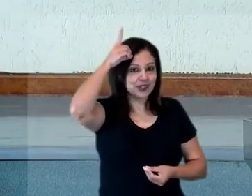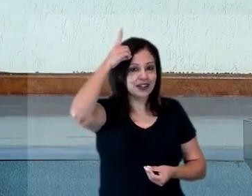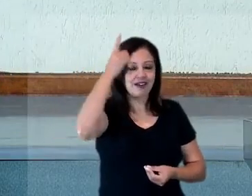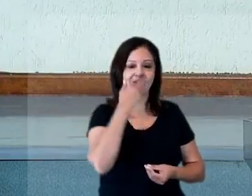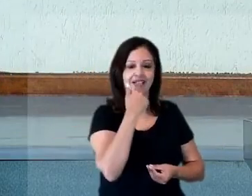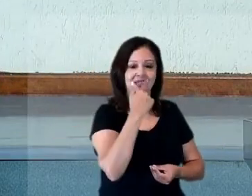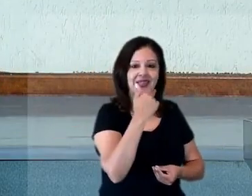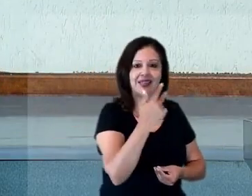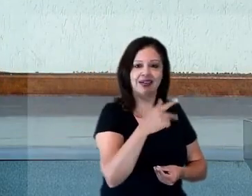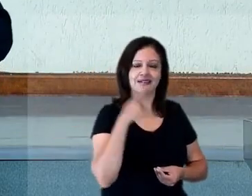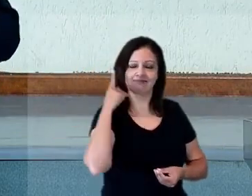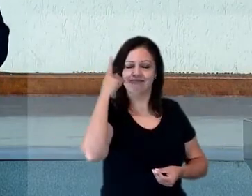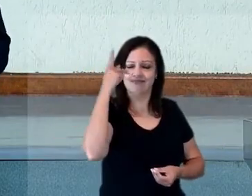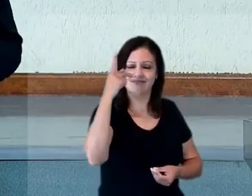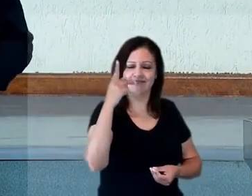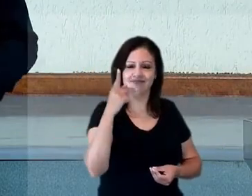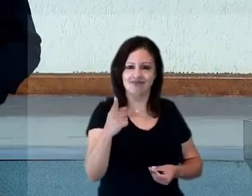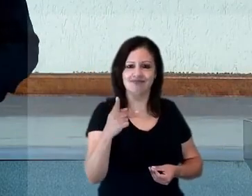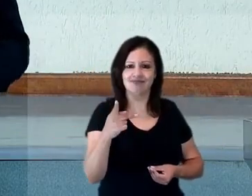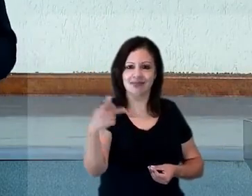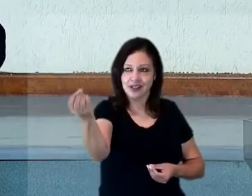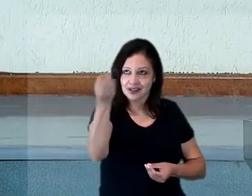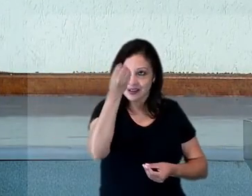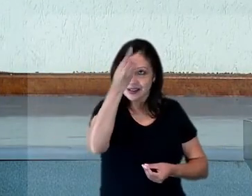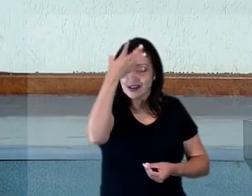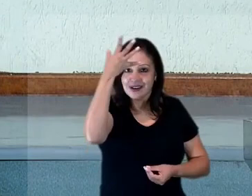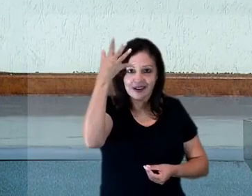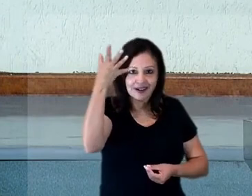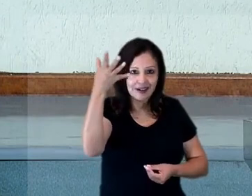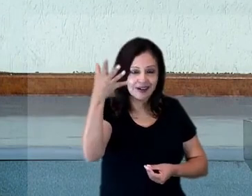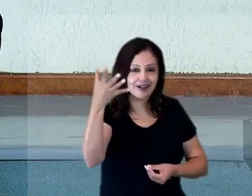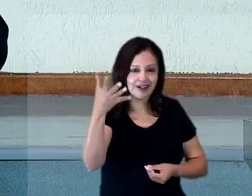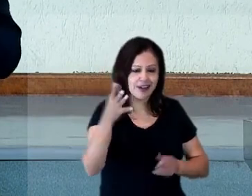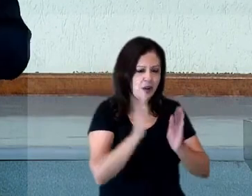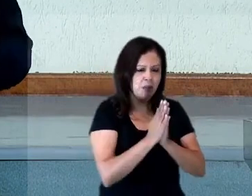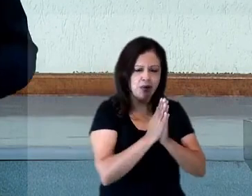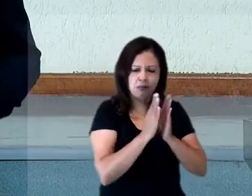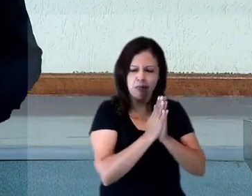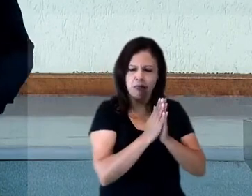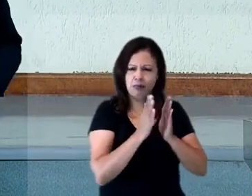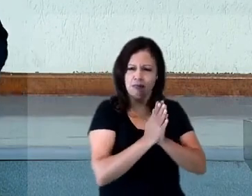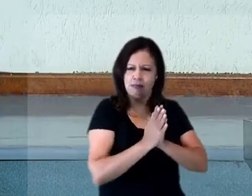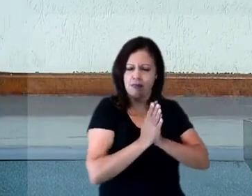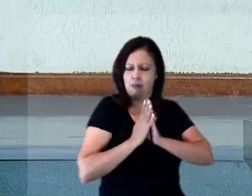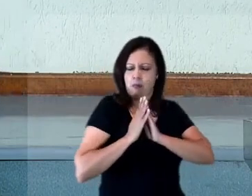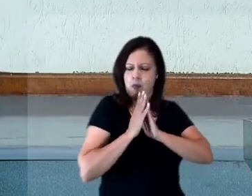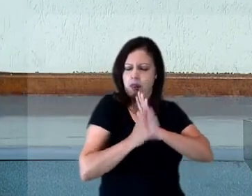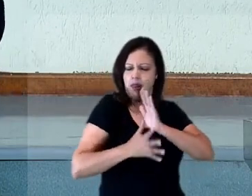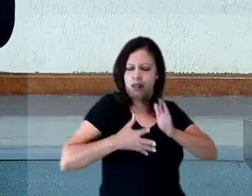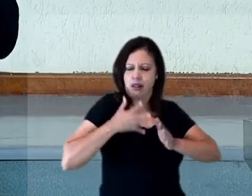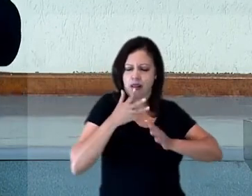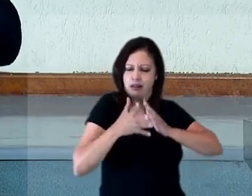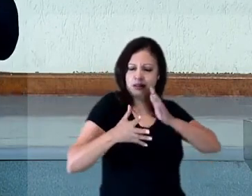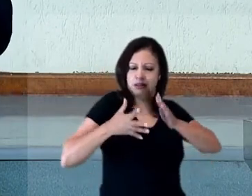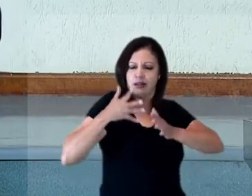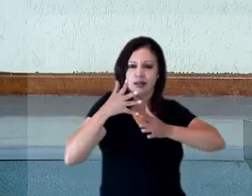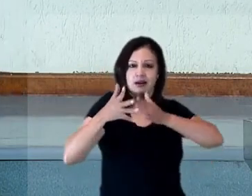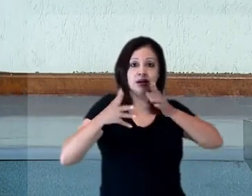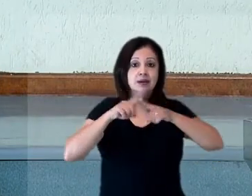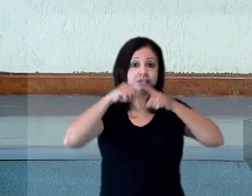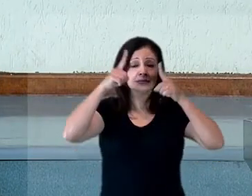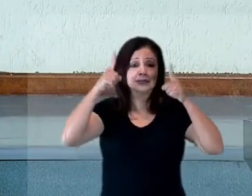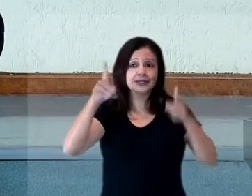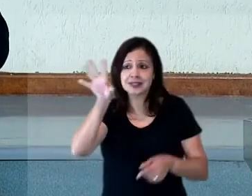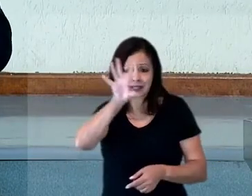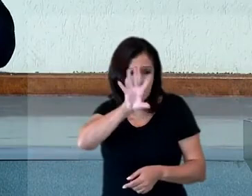línguas, profetizar, revelar. Podemos orar de forma eloquente, mas se não houver amor